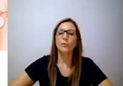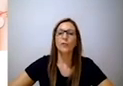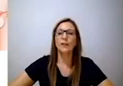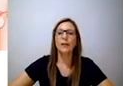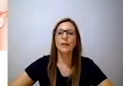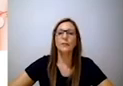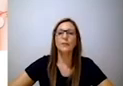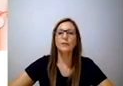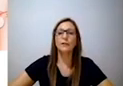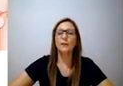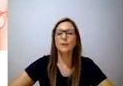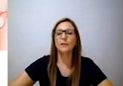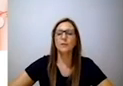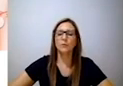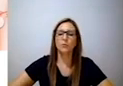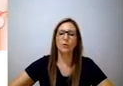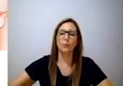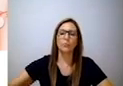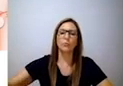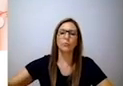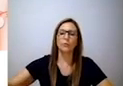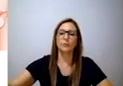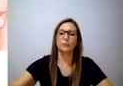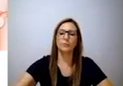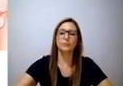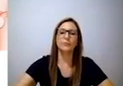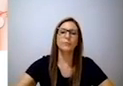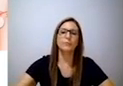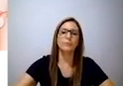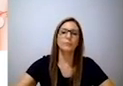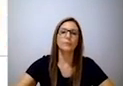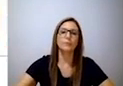linfogranuloma venéreo e inflamação do colo do útero.